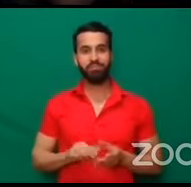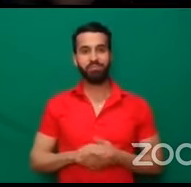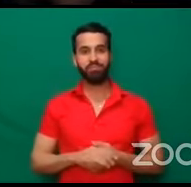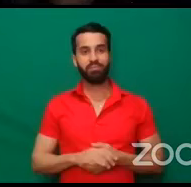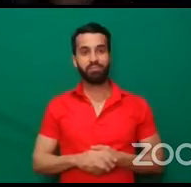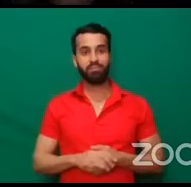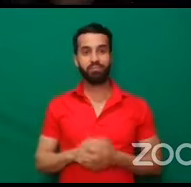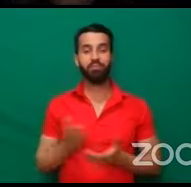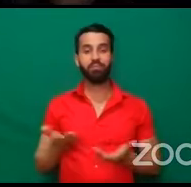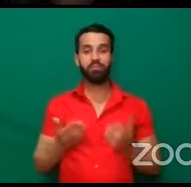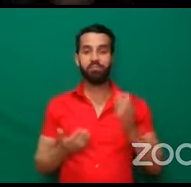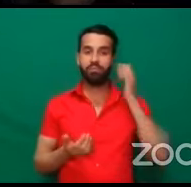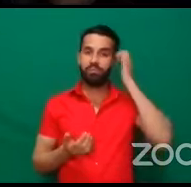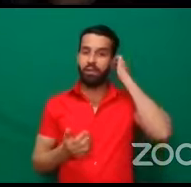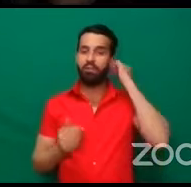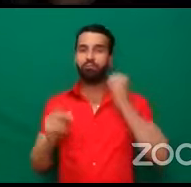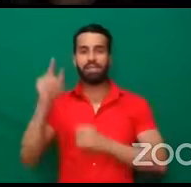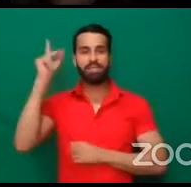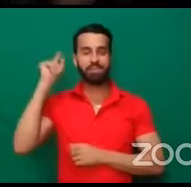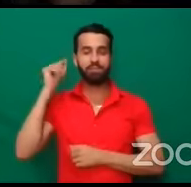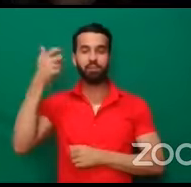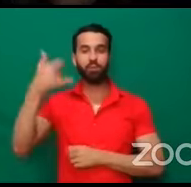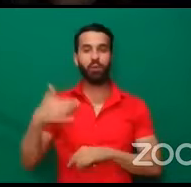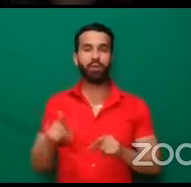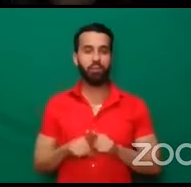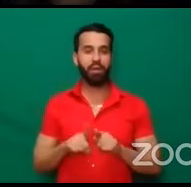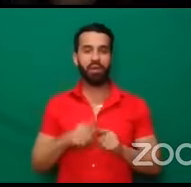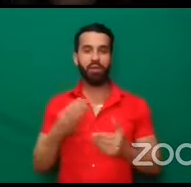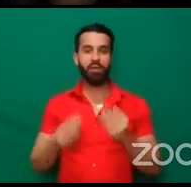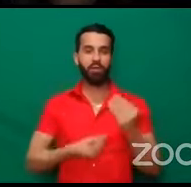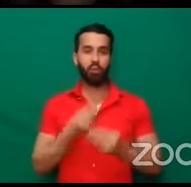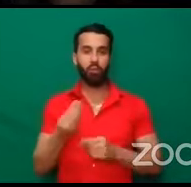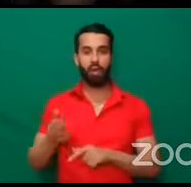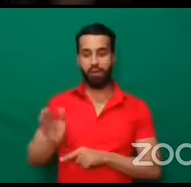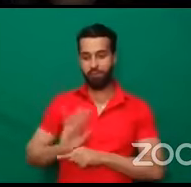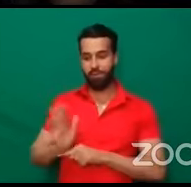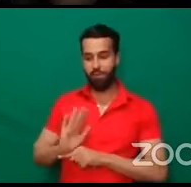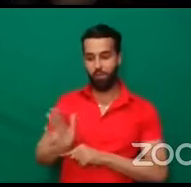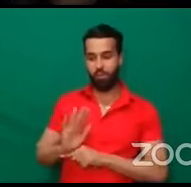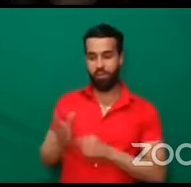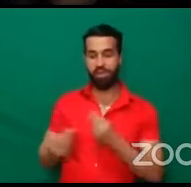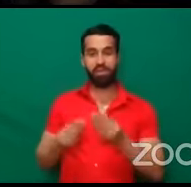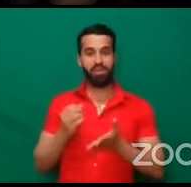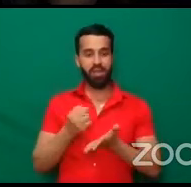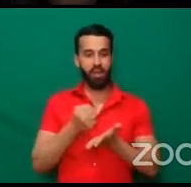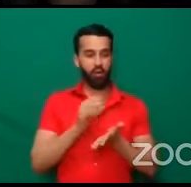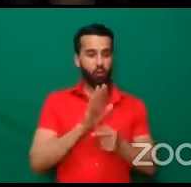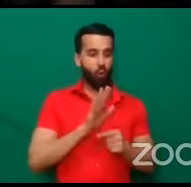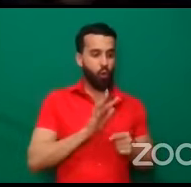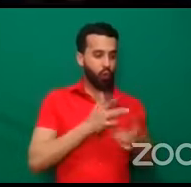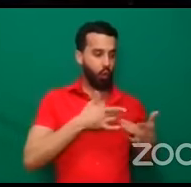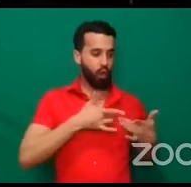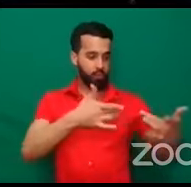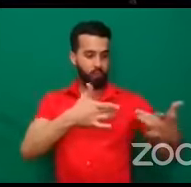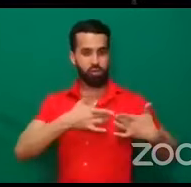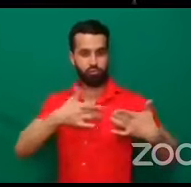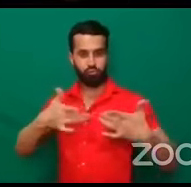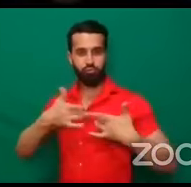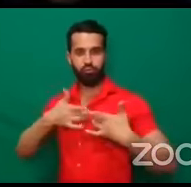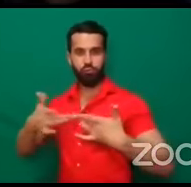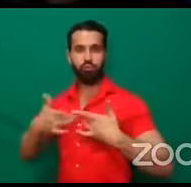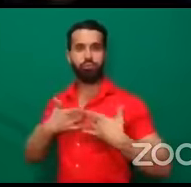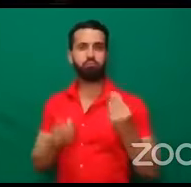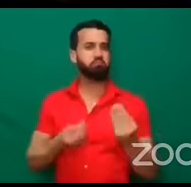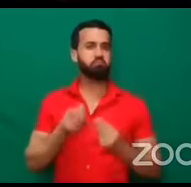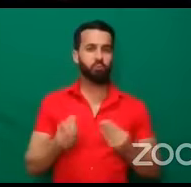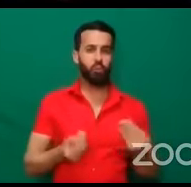falou, a gente falou um pouquinho mais cedo. Como é que foi para fazer o filme? Foi mais colaborativo? E como é que foi para